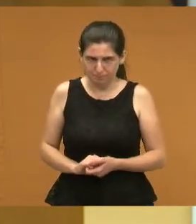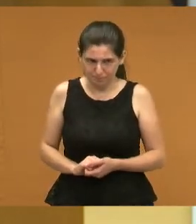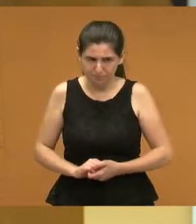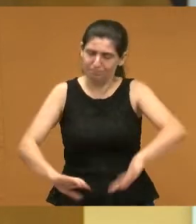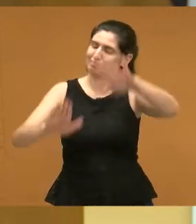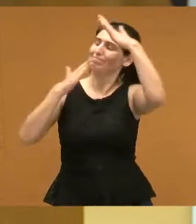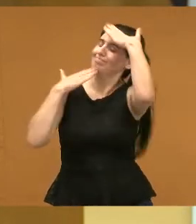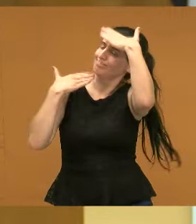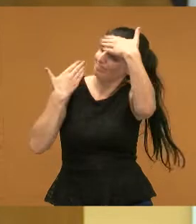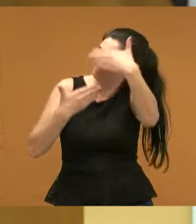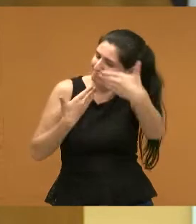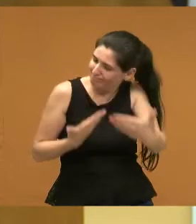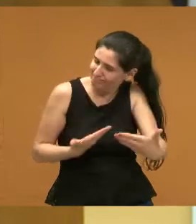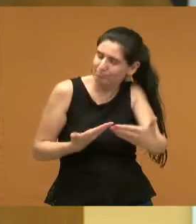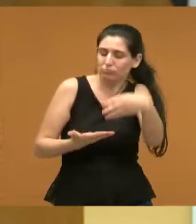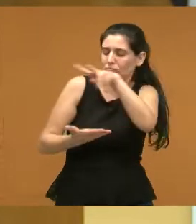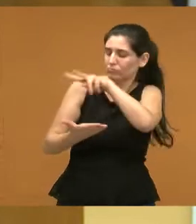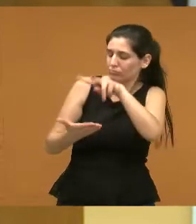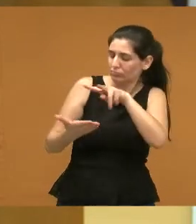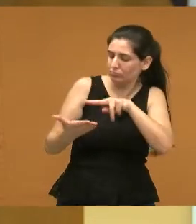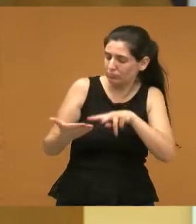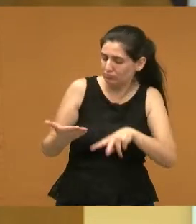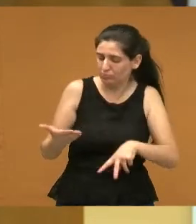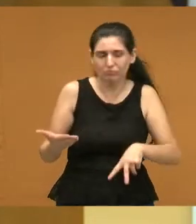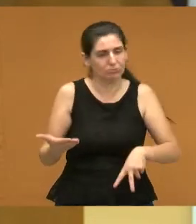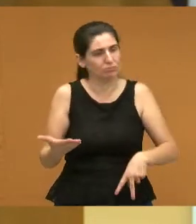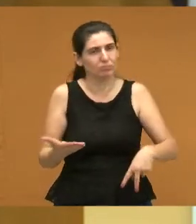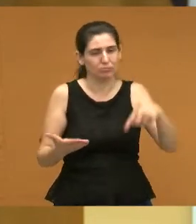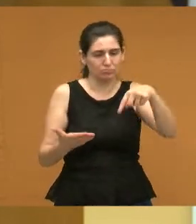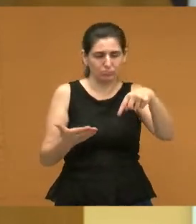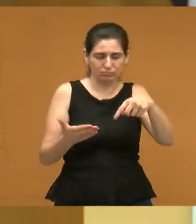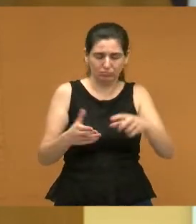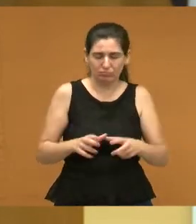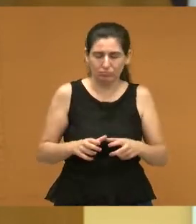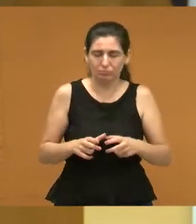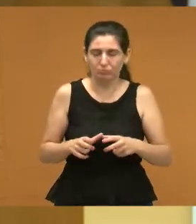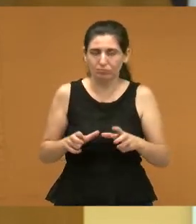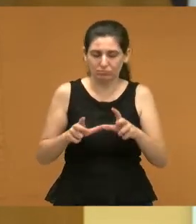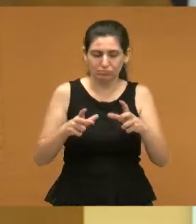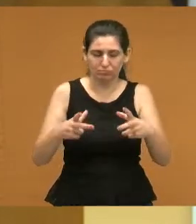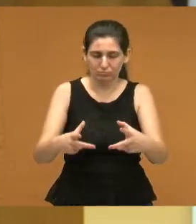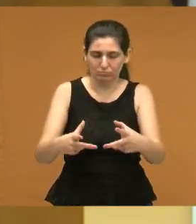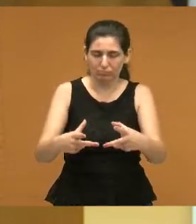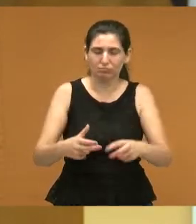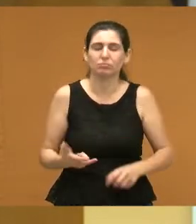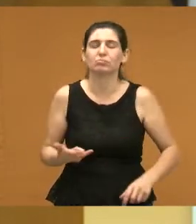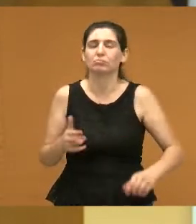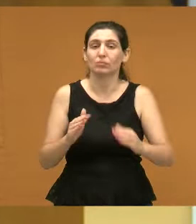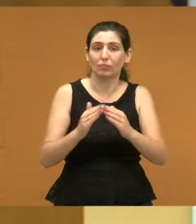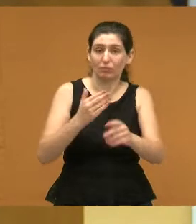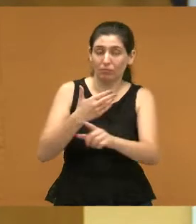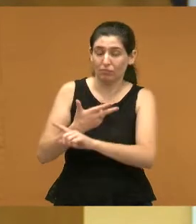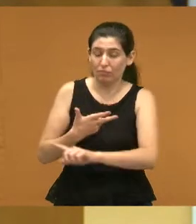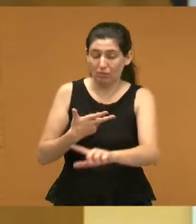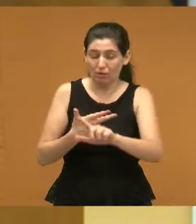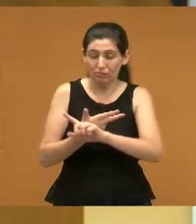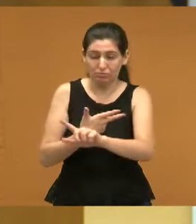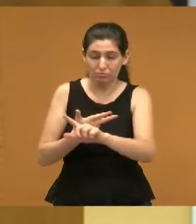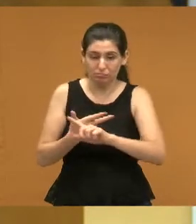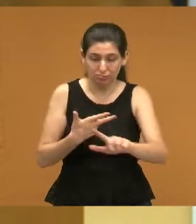Tenho a honra de submeter à análise dessa egrégea Casa Legislativa o incluso projeto de lei que